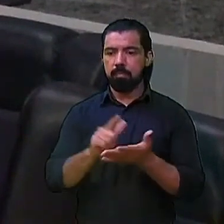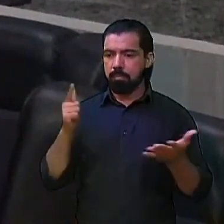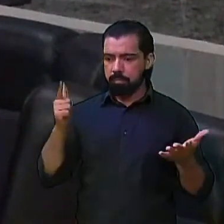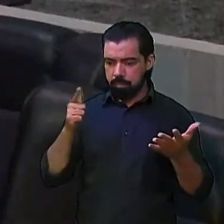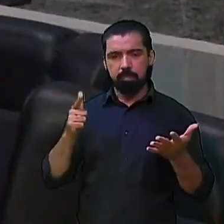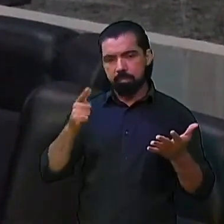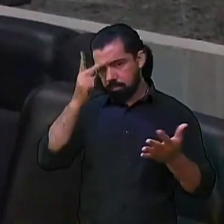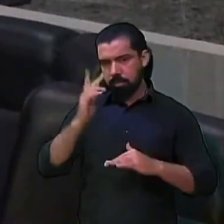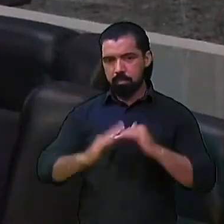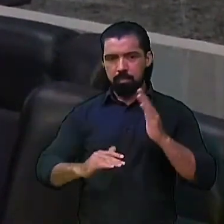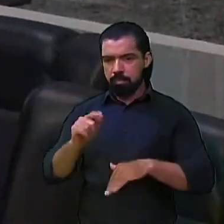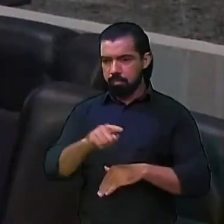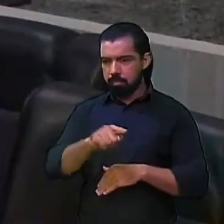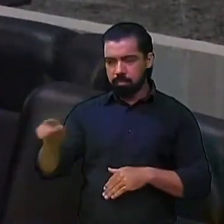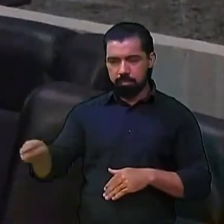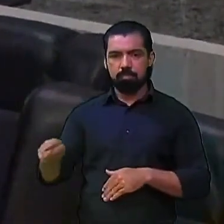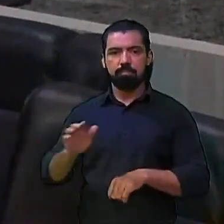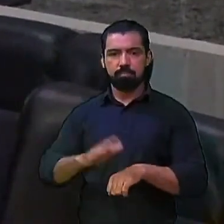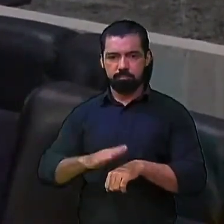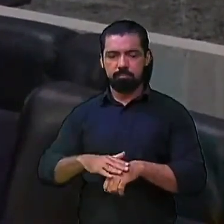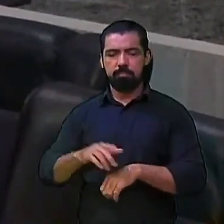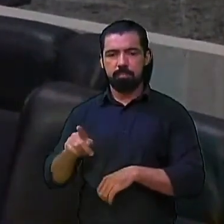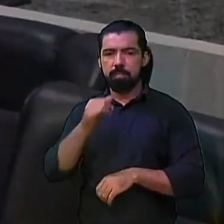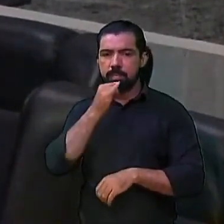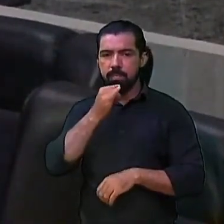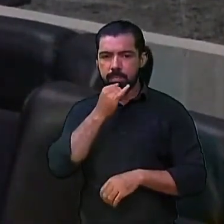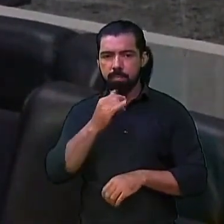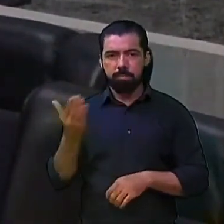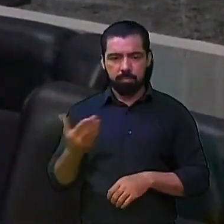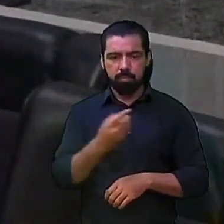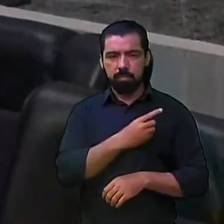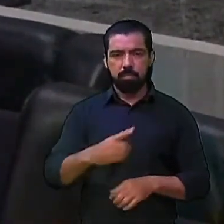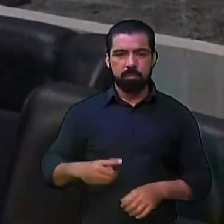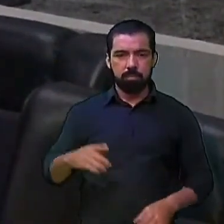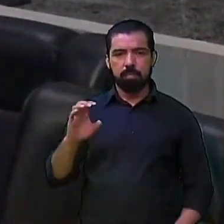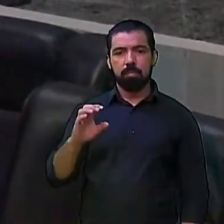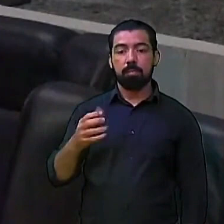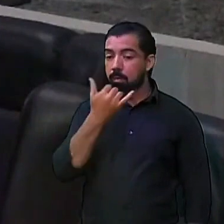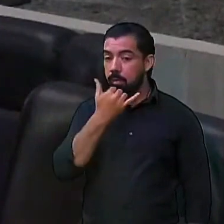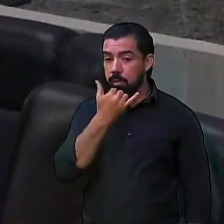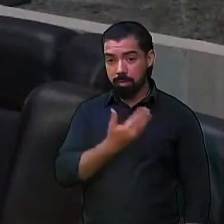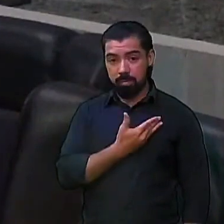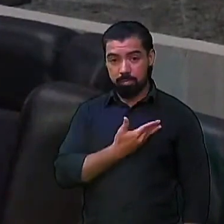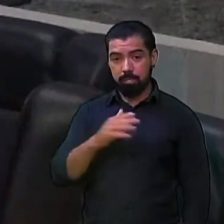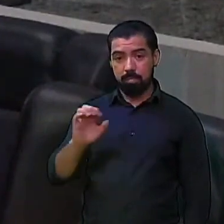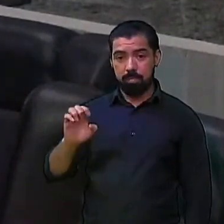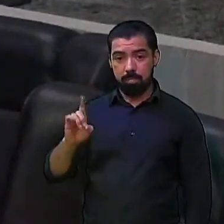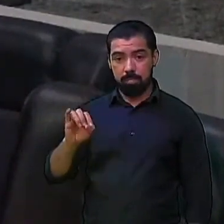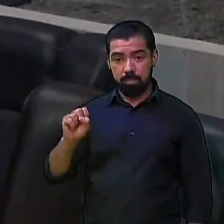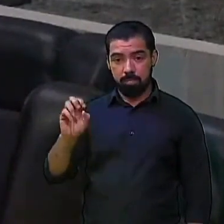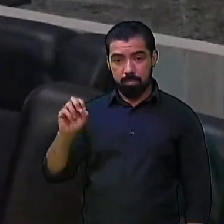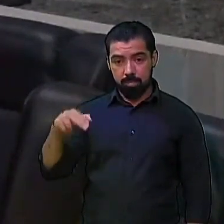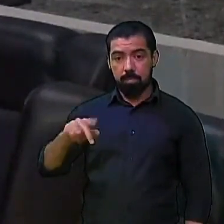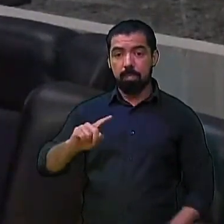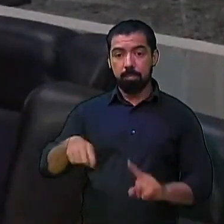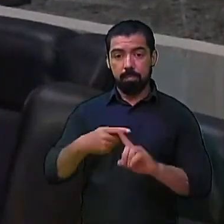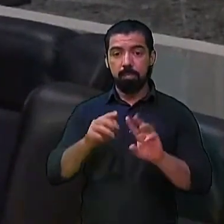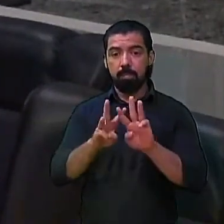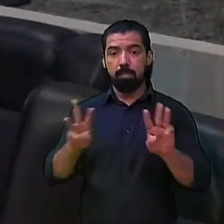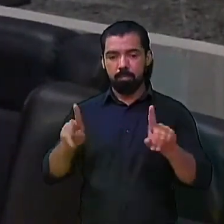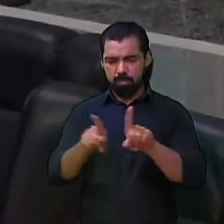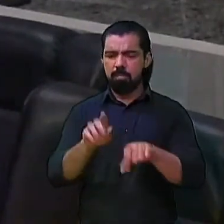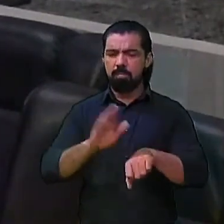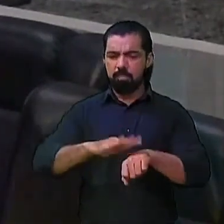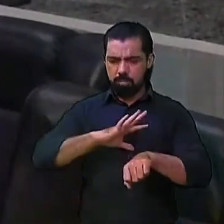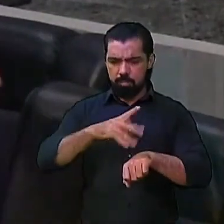jornalistas que se propõem, como o caso aí do Edson e deste outro site, que se propõe a divulgar